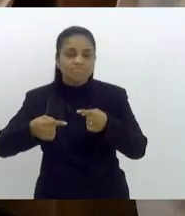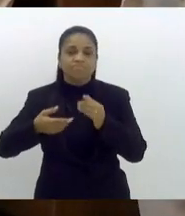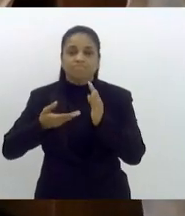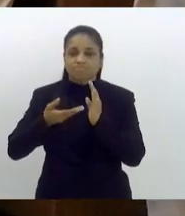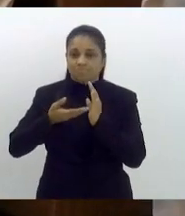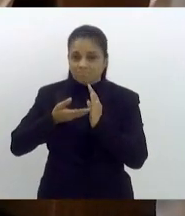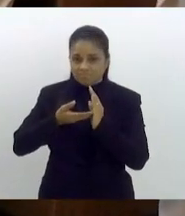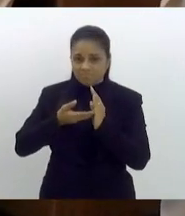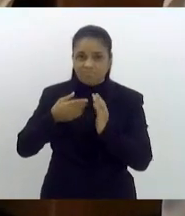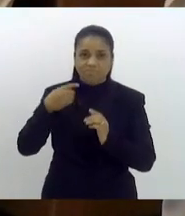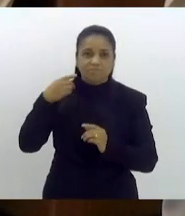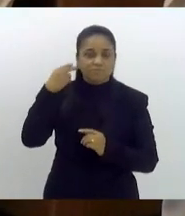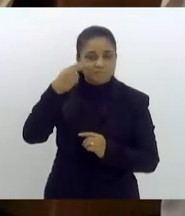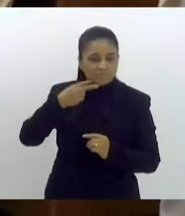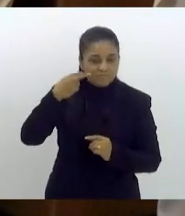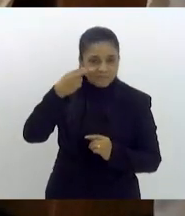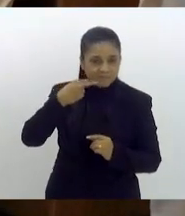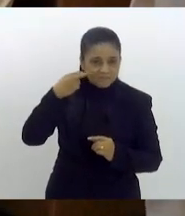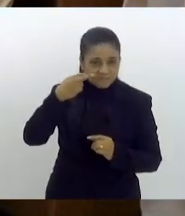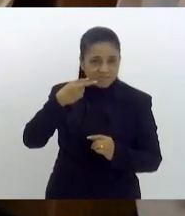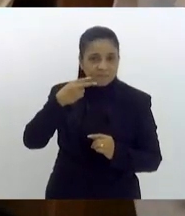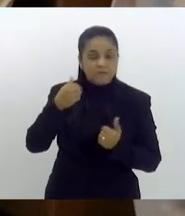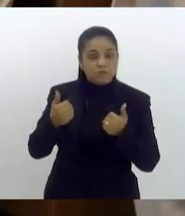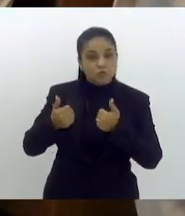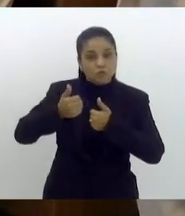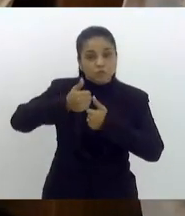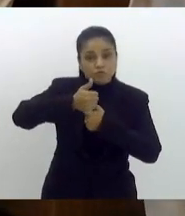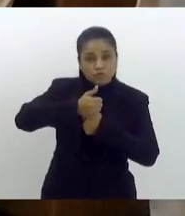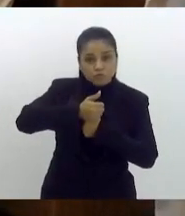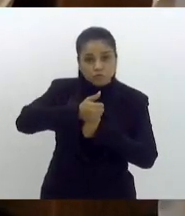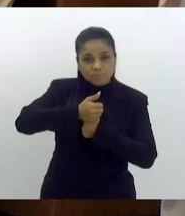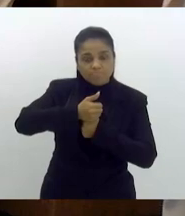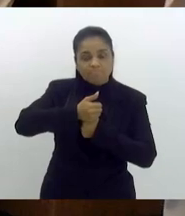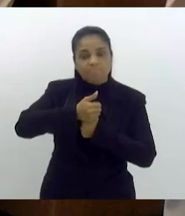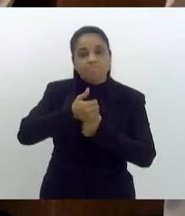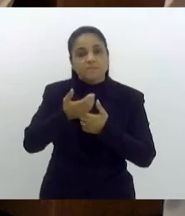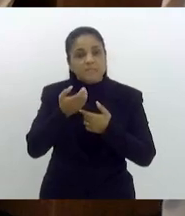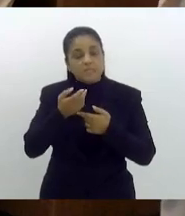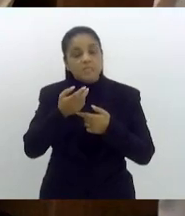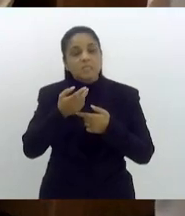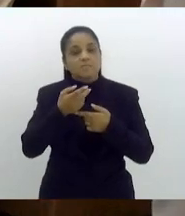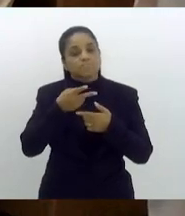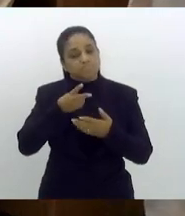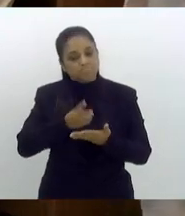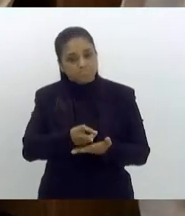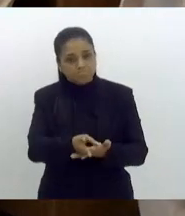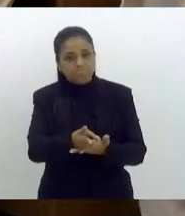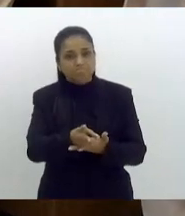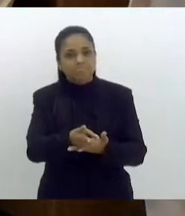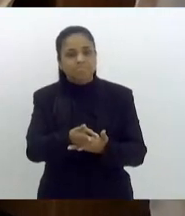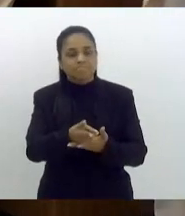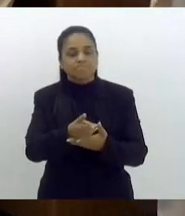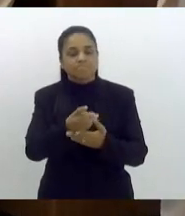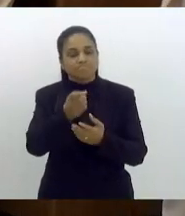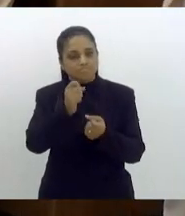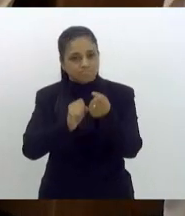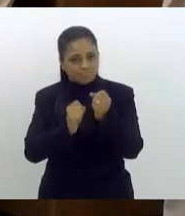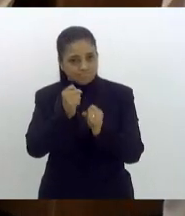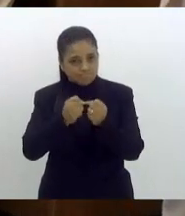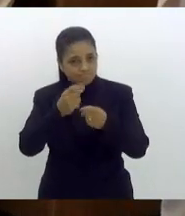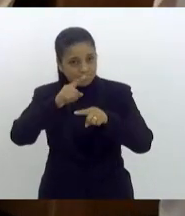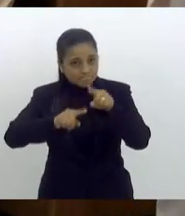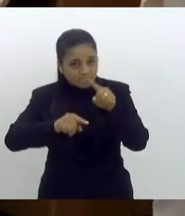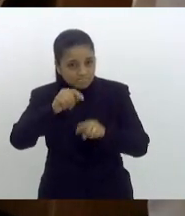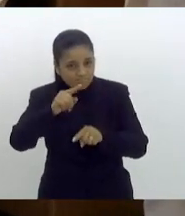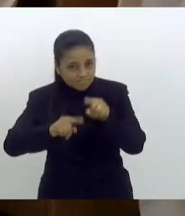teve um primeiro substitutivo que queria preservar grande parte dos ultraprocessados mas